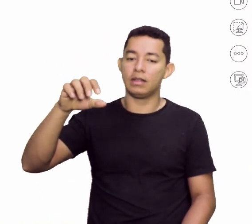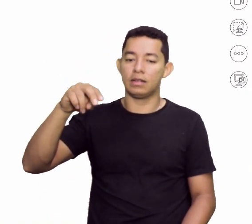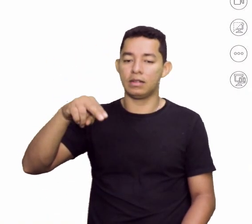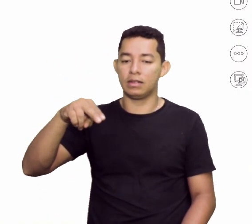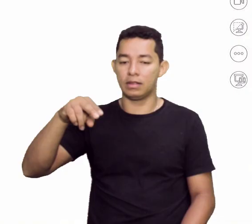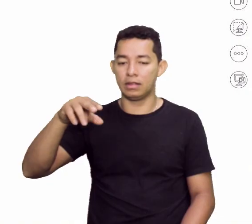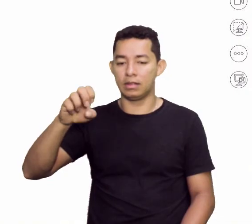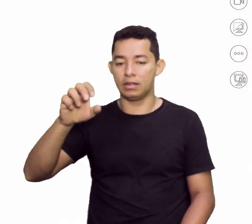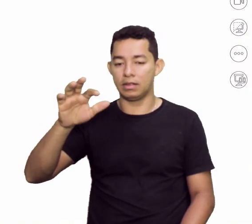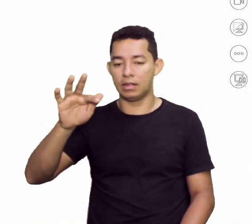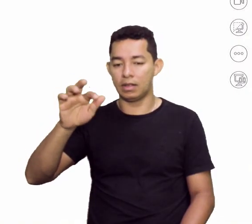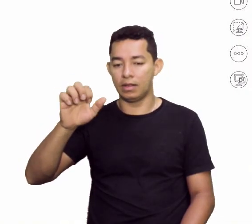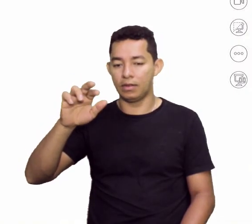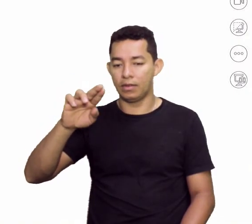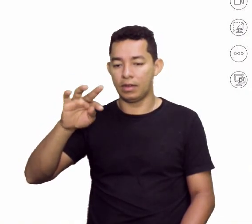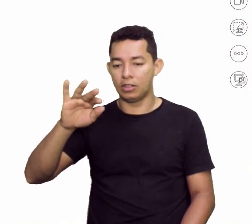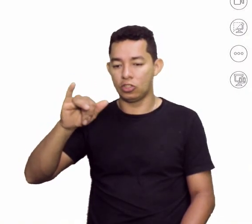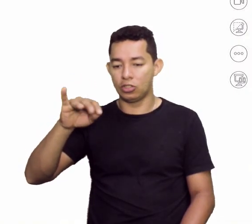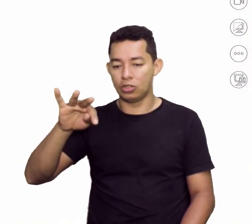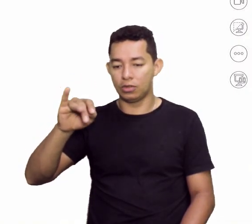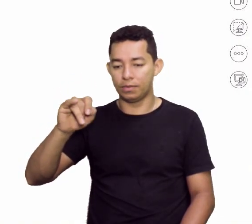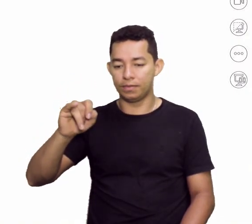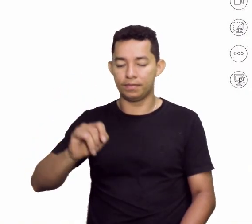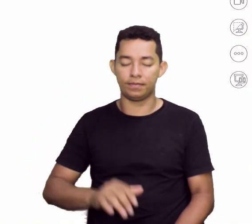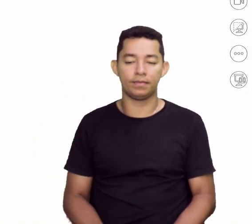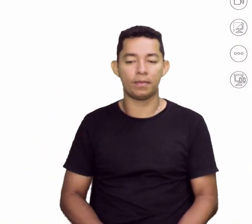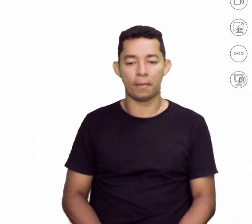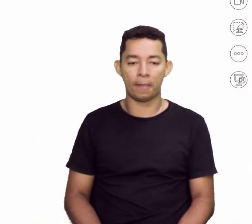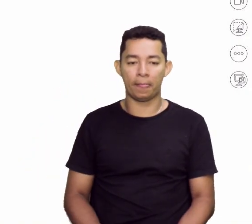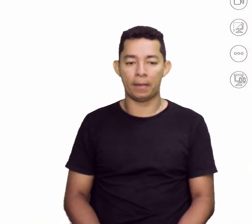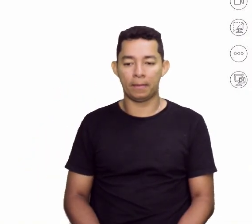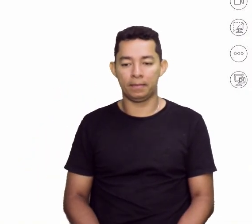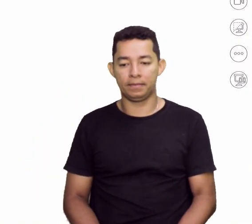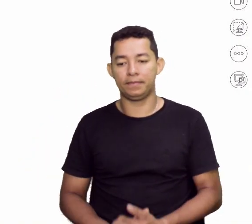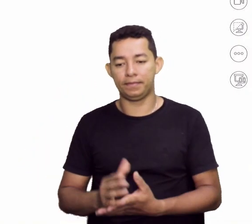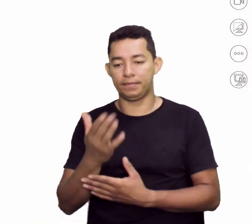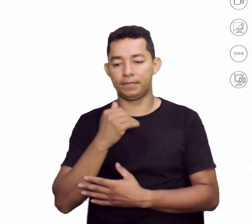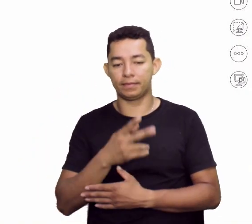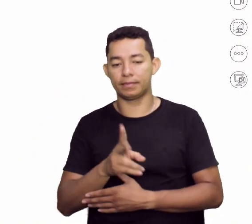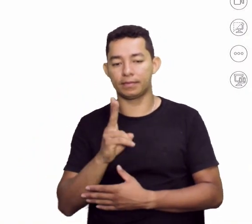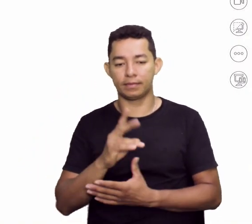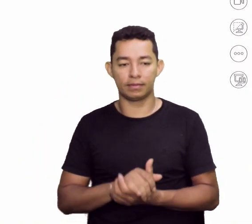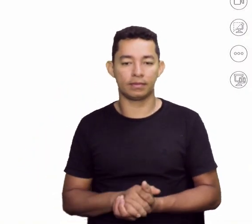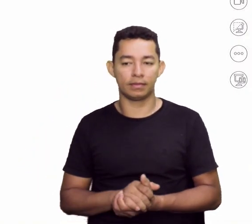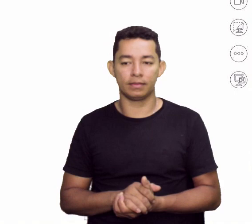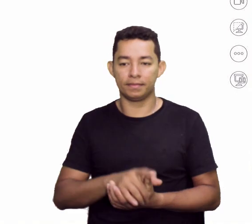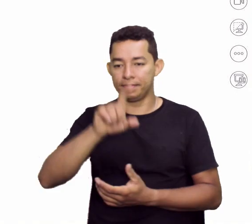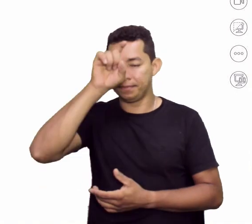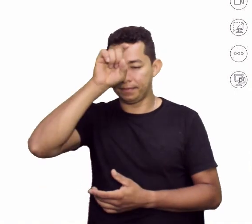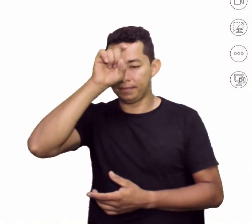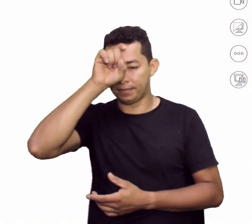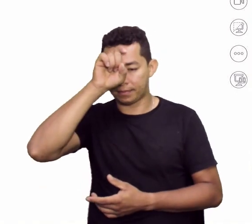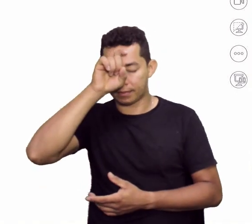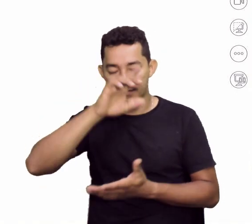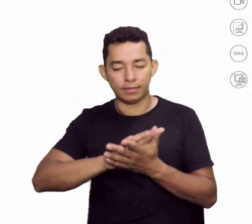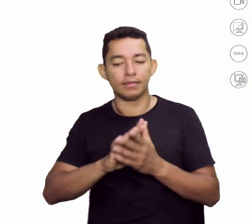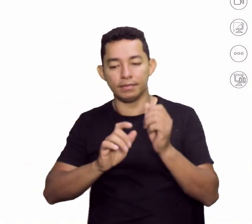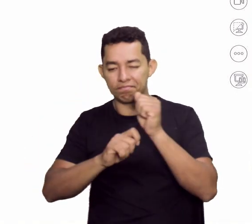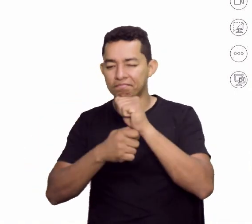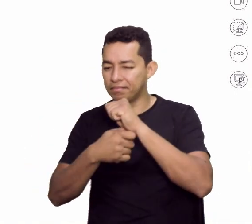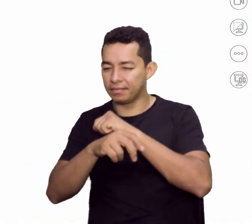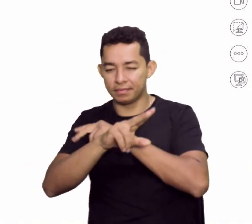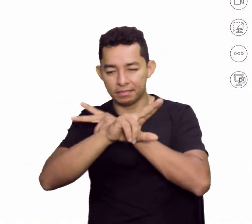né? Nefertiti. Tá bom? Vamos seguir. O Egito é uma coisa